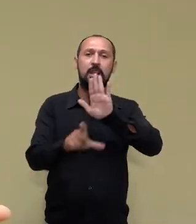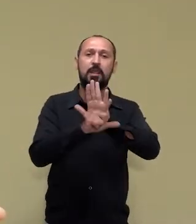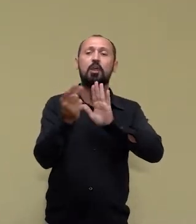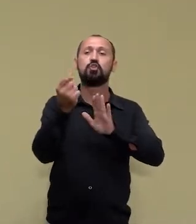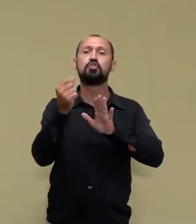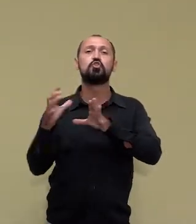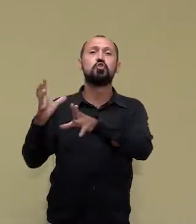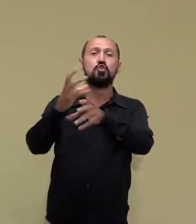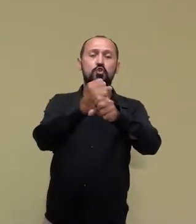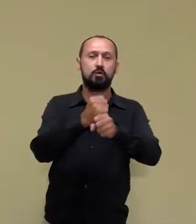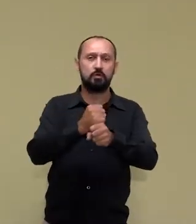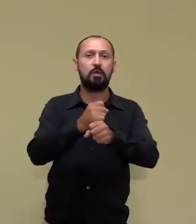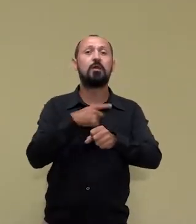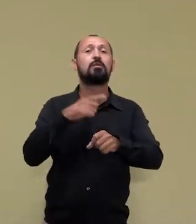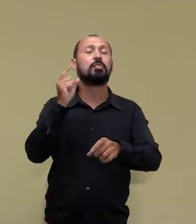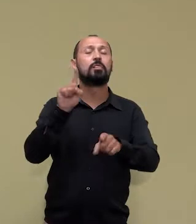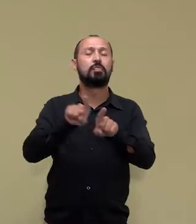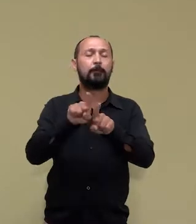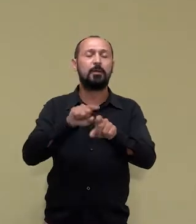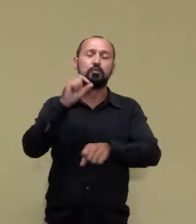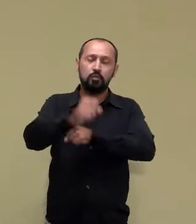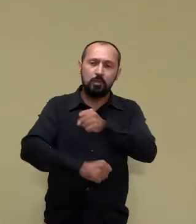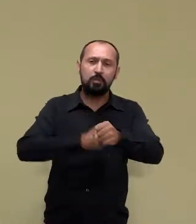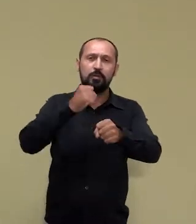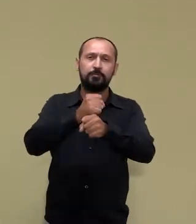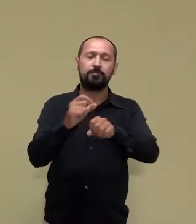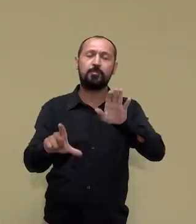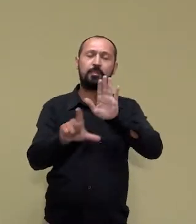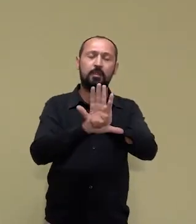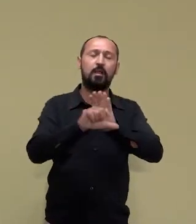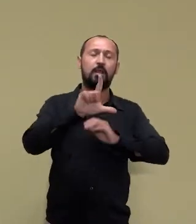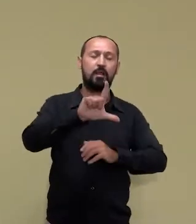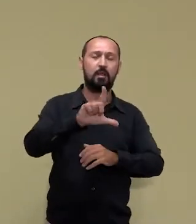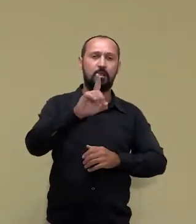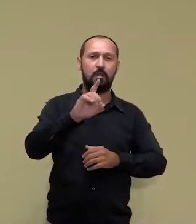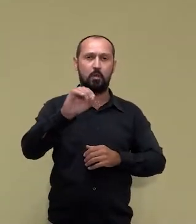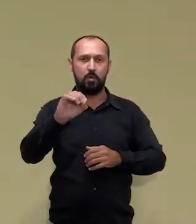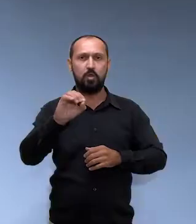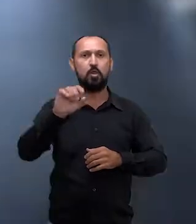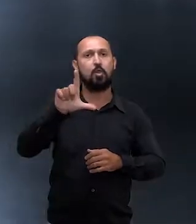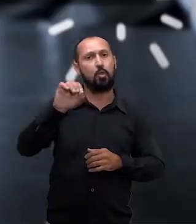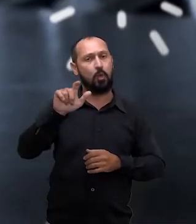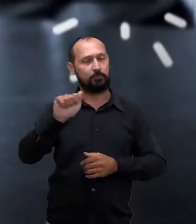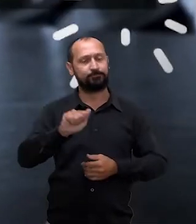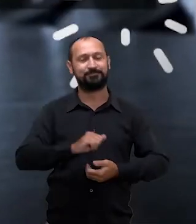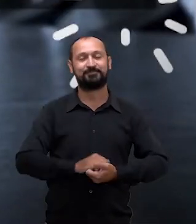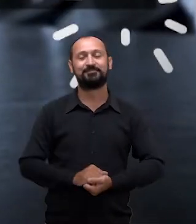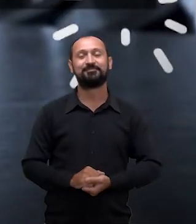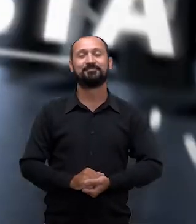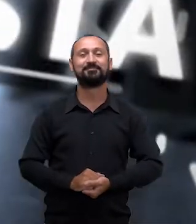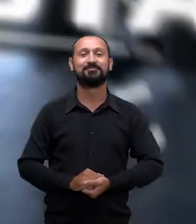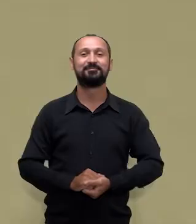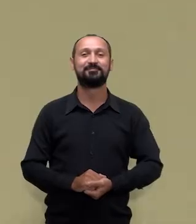Diretrizes Orçamentárias e o Orçamento Anual, as famosas LDO e LOA.